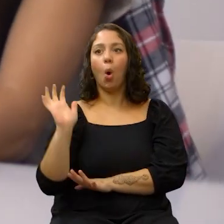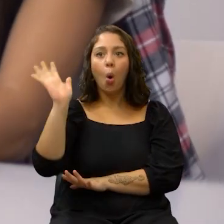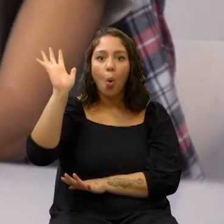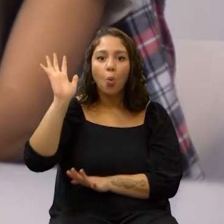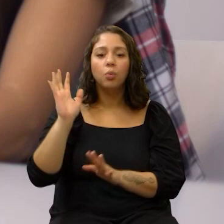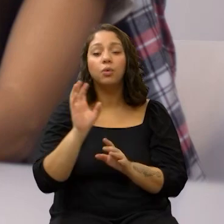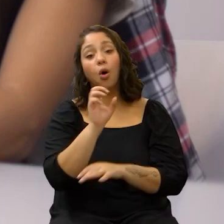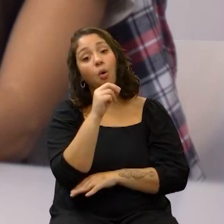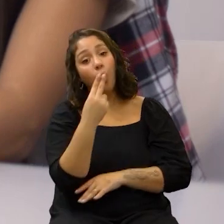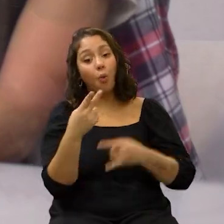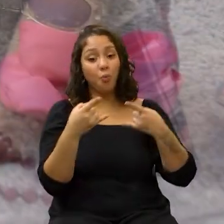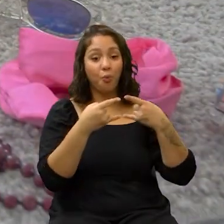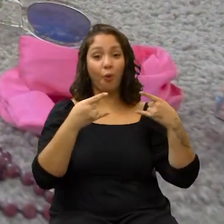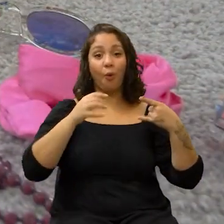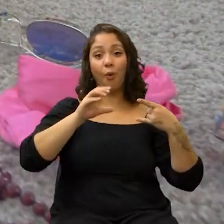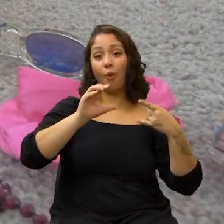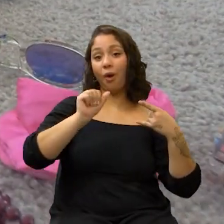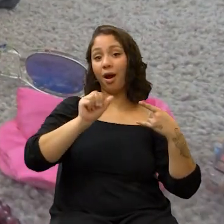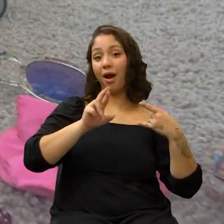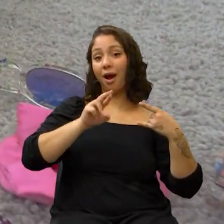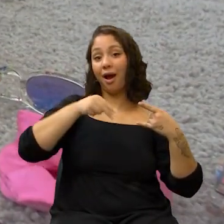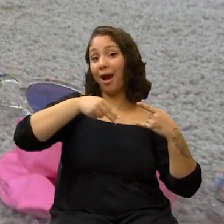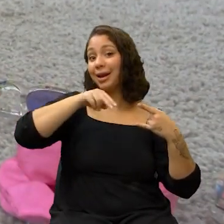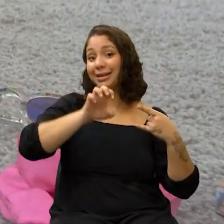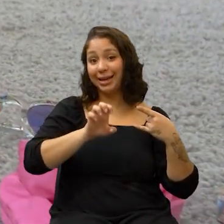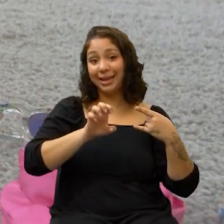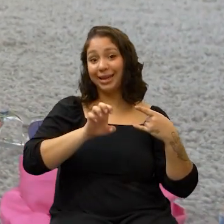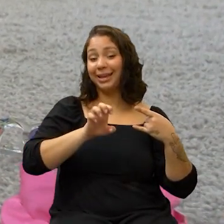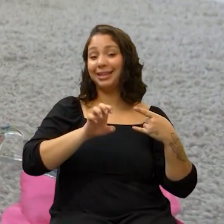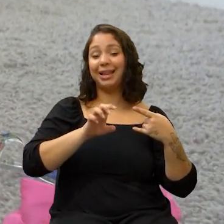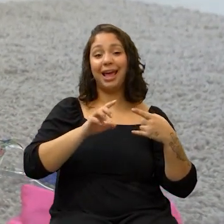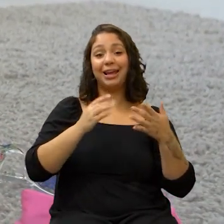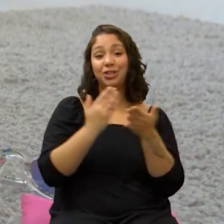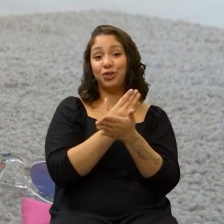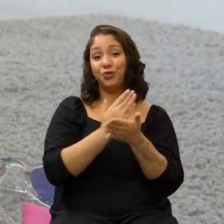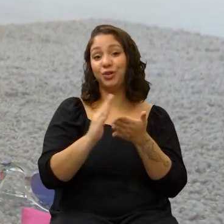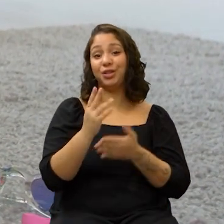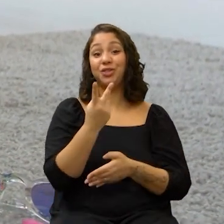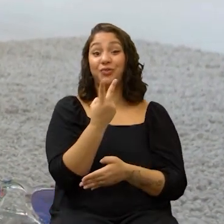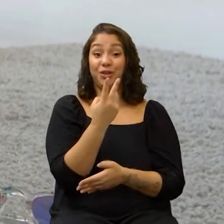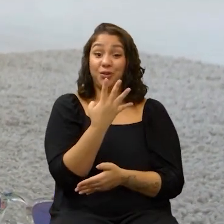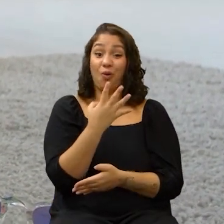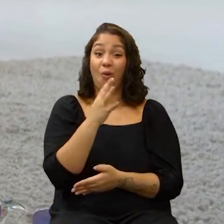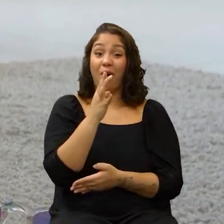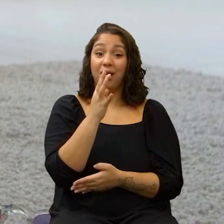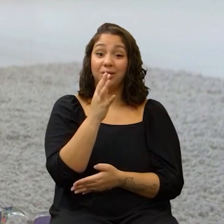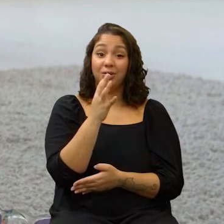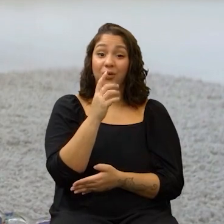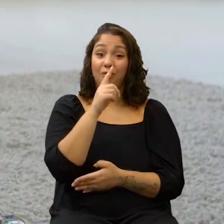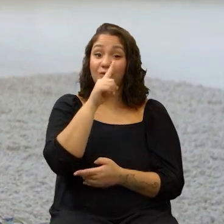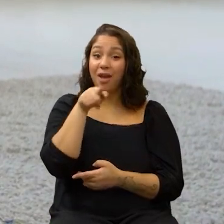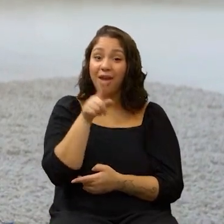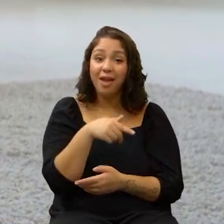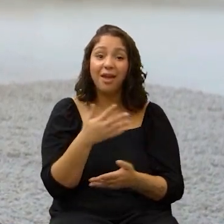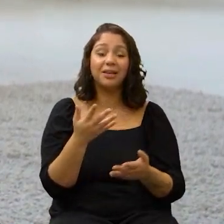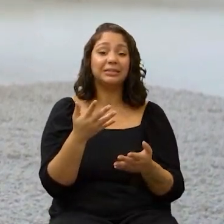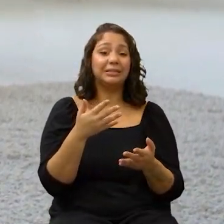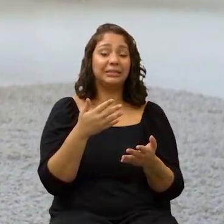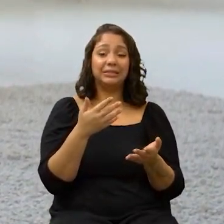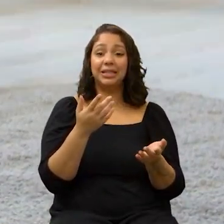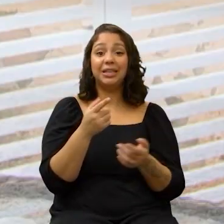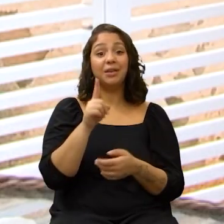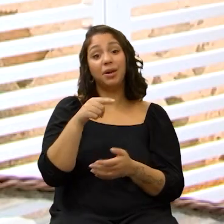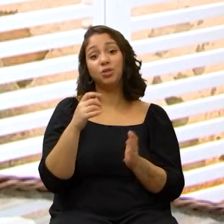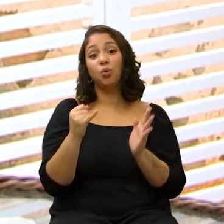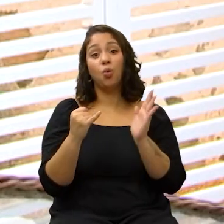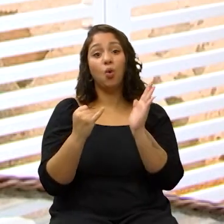antigo carnê, que agora já vem direto, né? Paga lá em 24 vezes, só que essas 24 vezes tem um juro altíssimo. E aí,